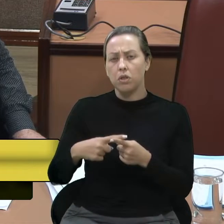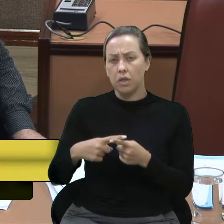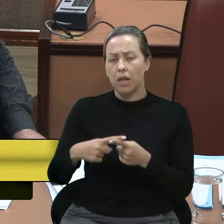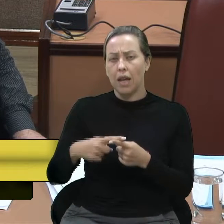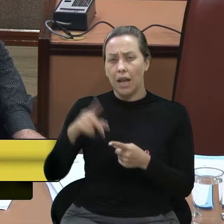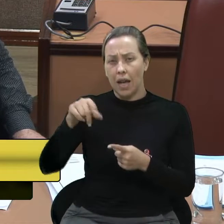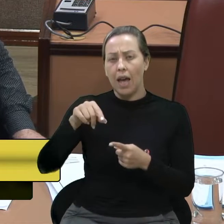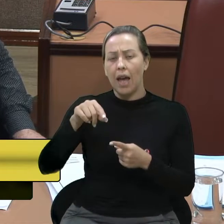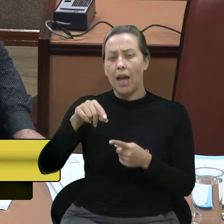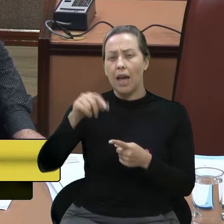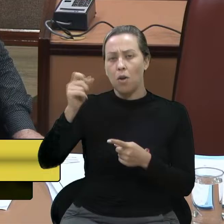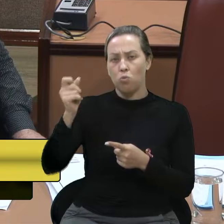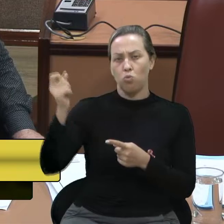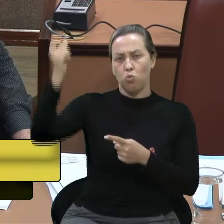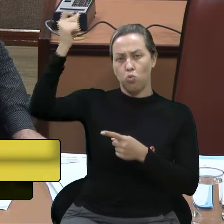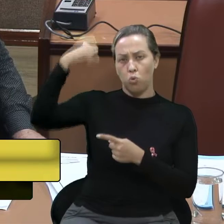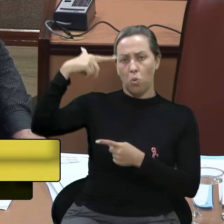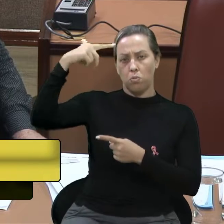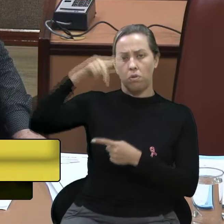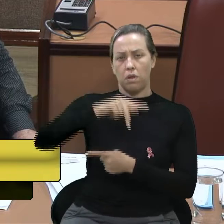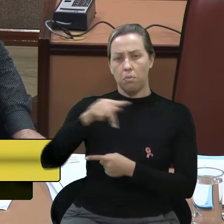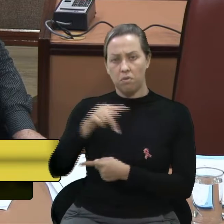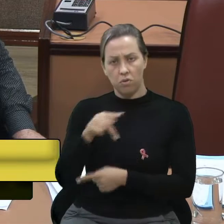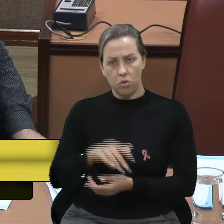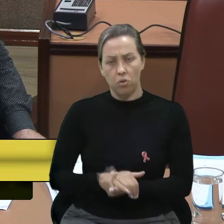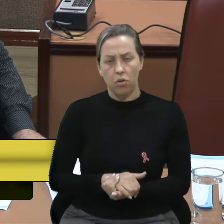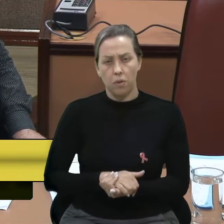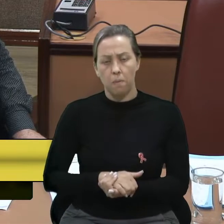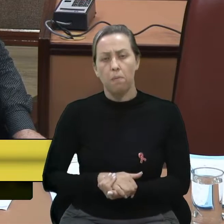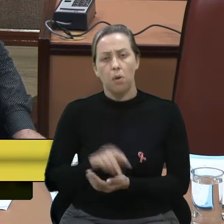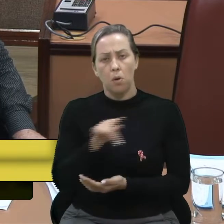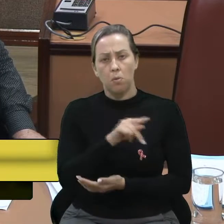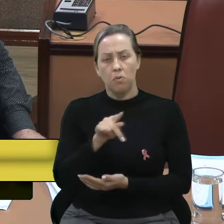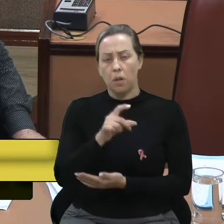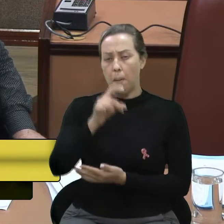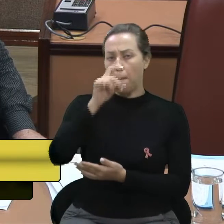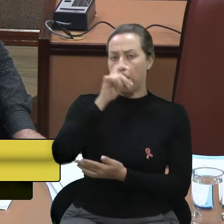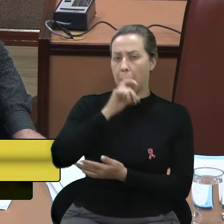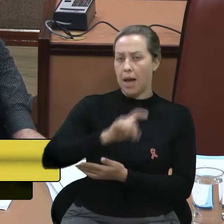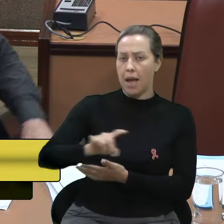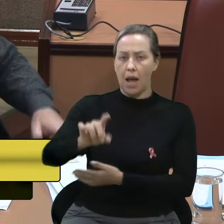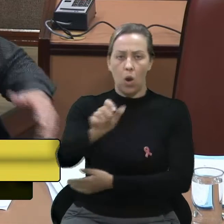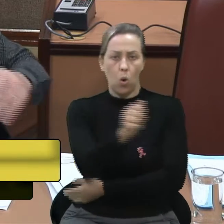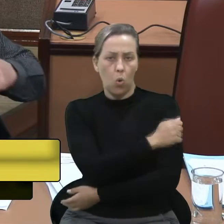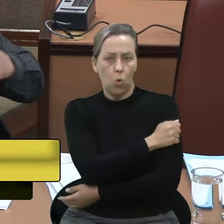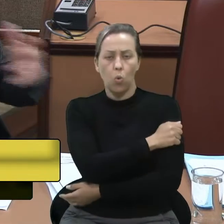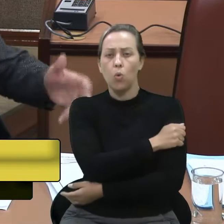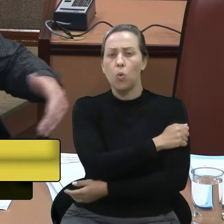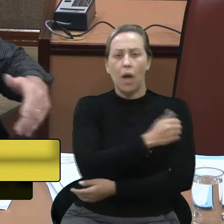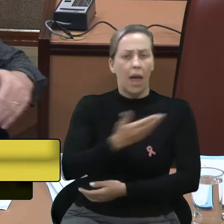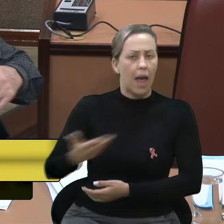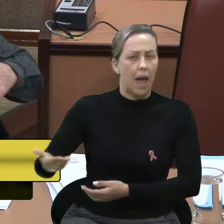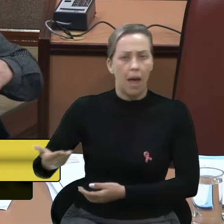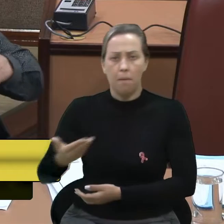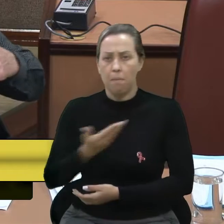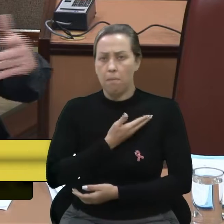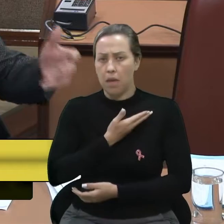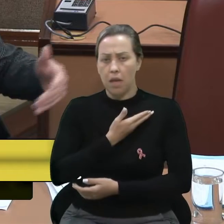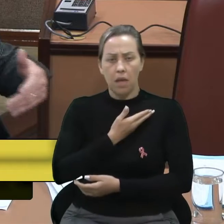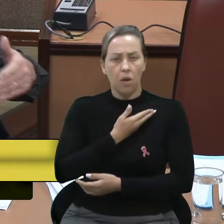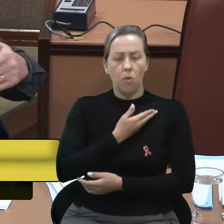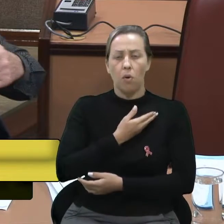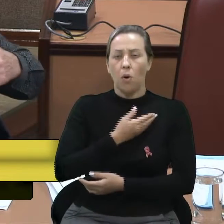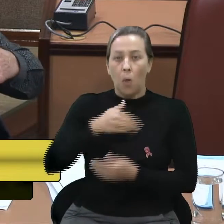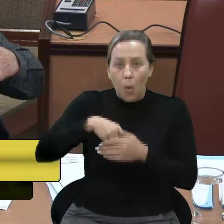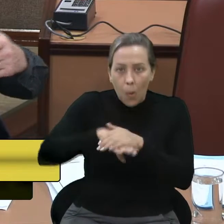uma vocação ser professor. E o professor, ele é pai, ele é aluno, ele é amigo, ele é